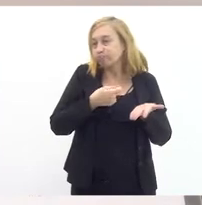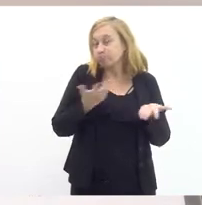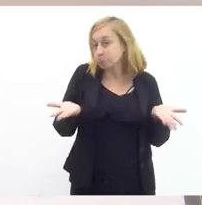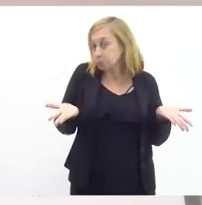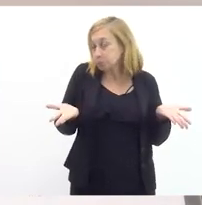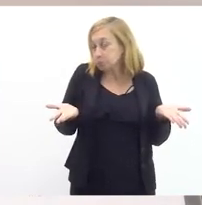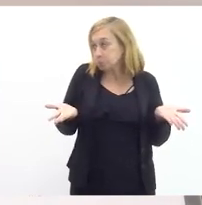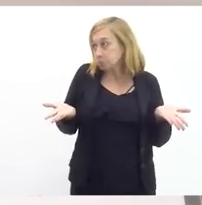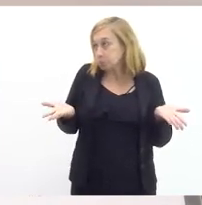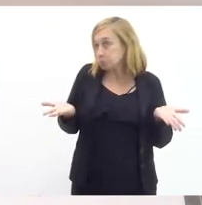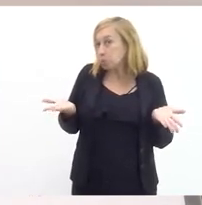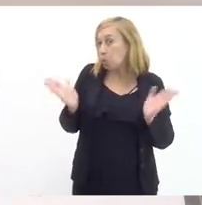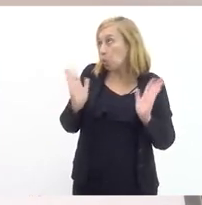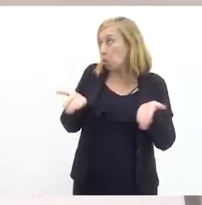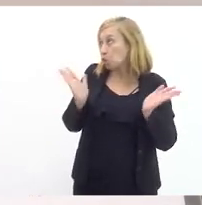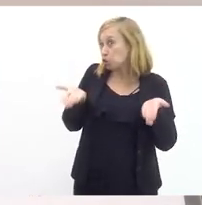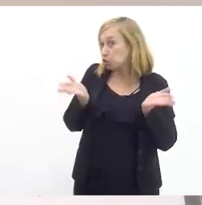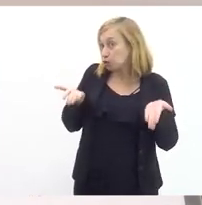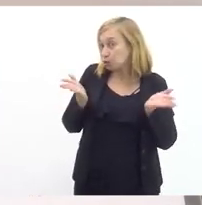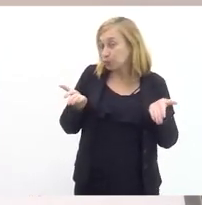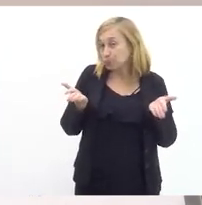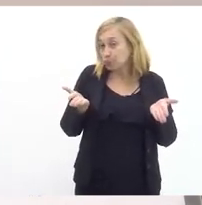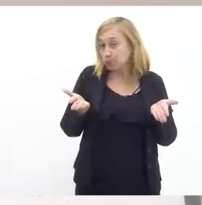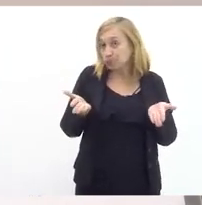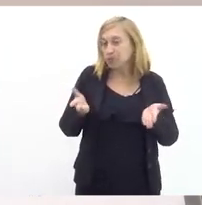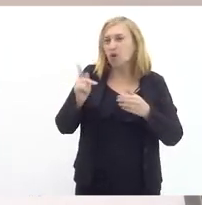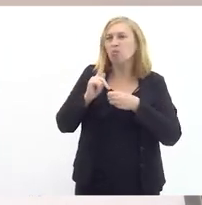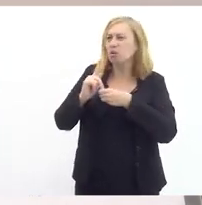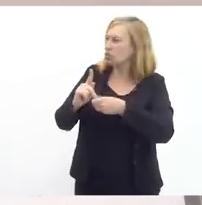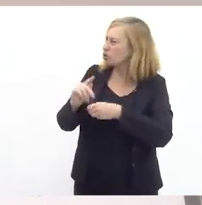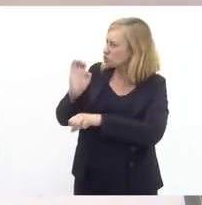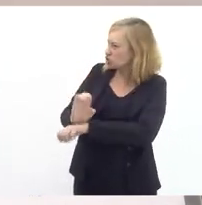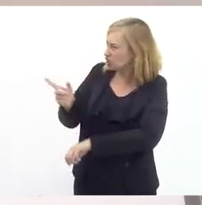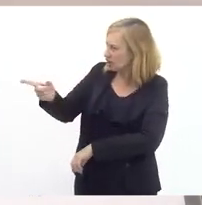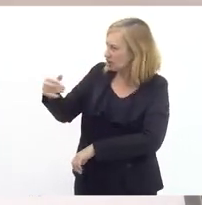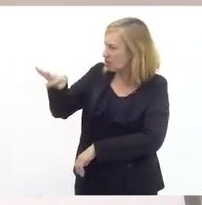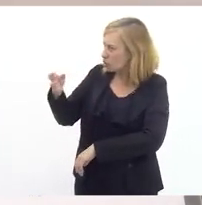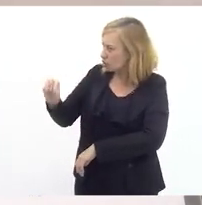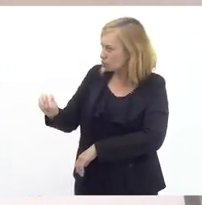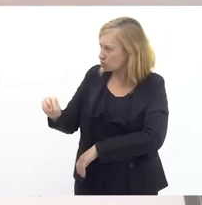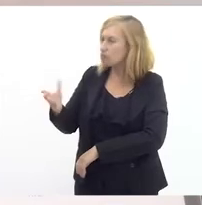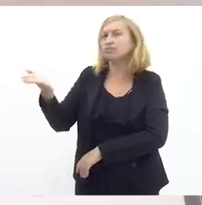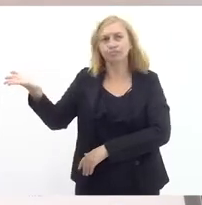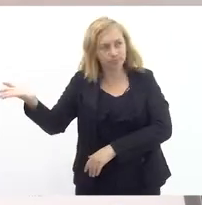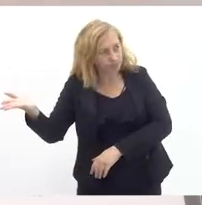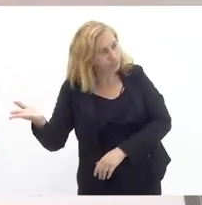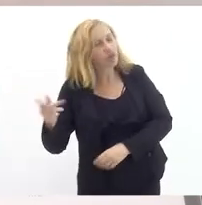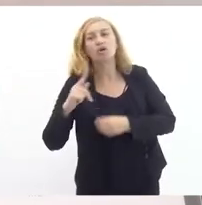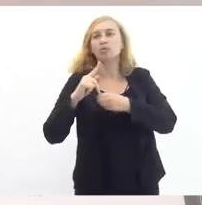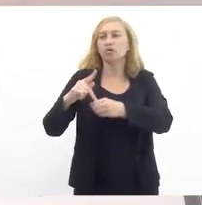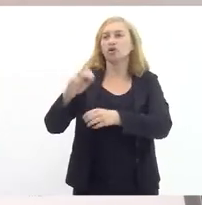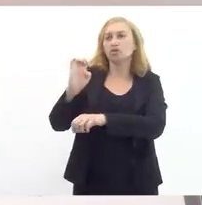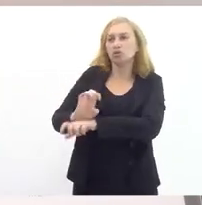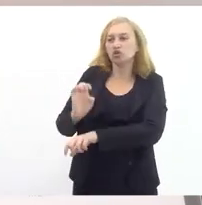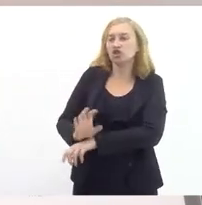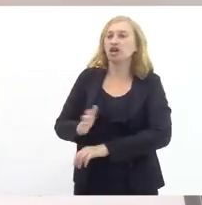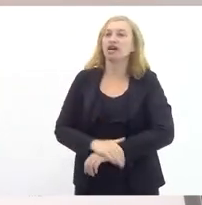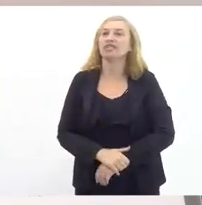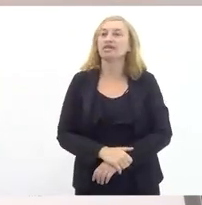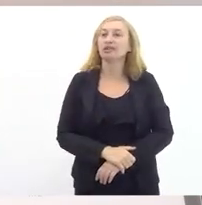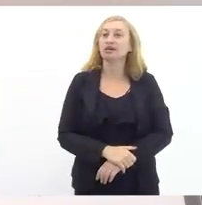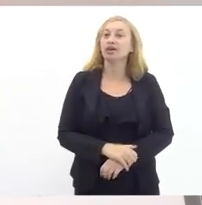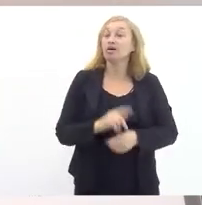Tem aqui, hoje, o senhor procurador do Estado, doutor Maurício? Um procurador do Estado.